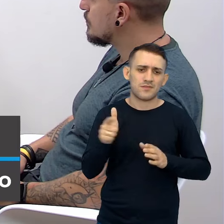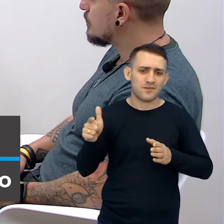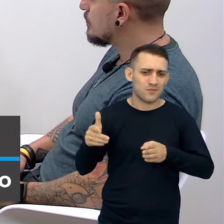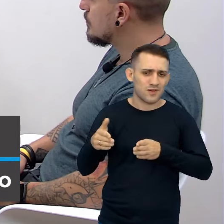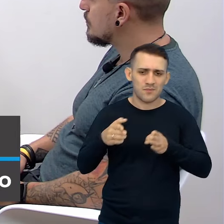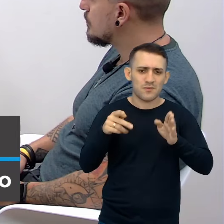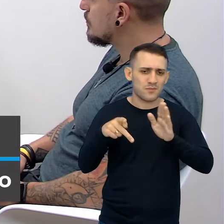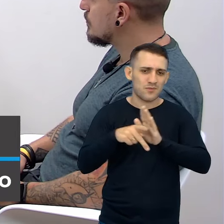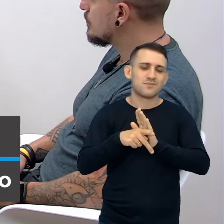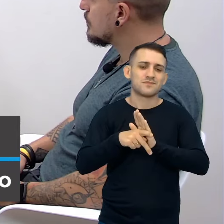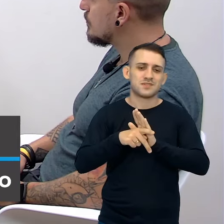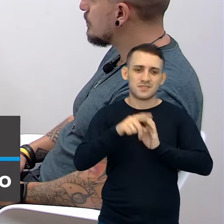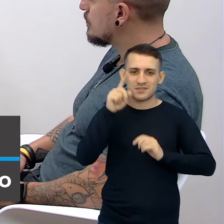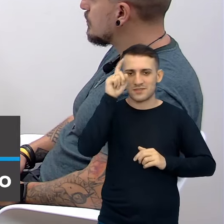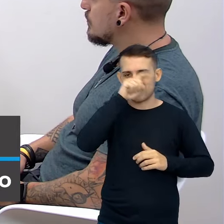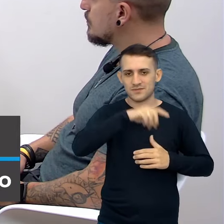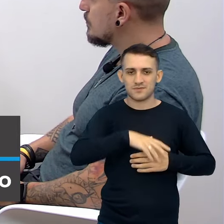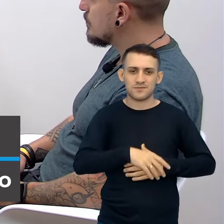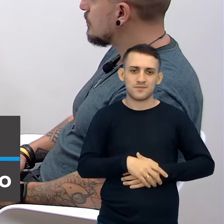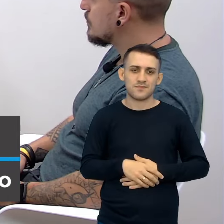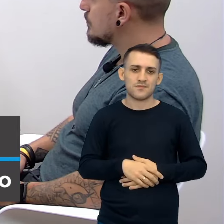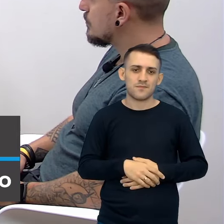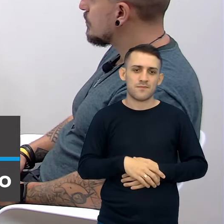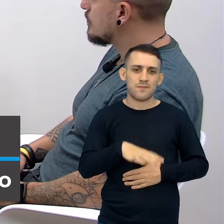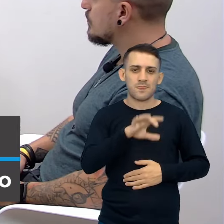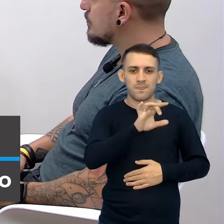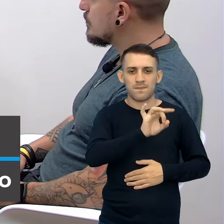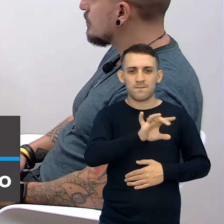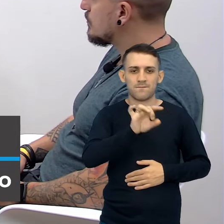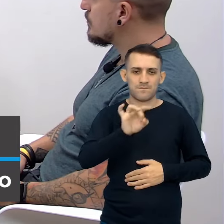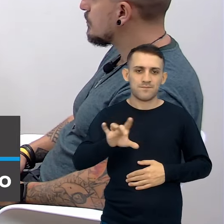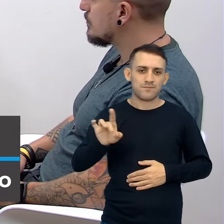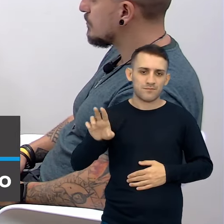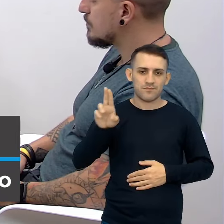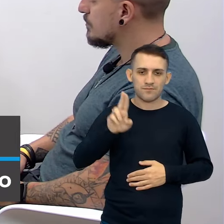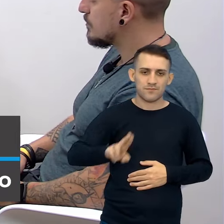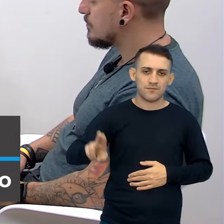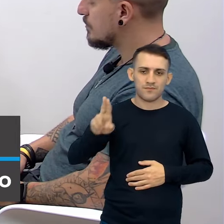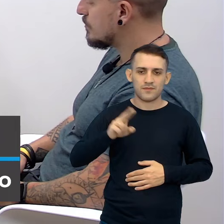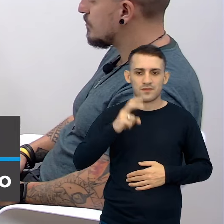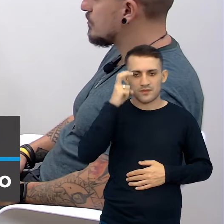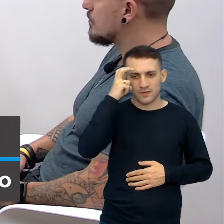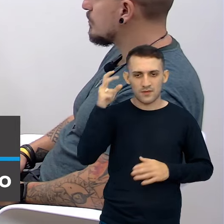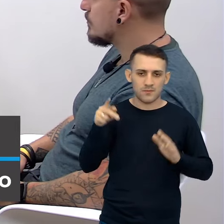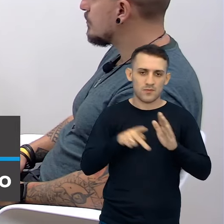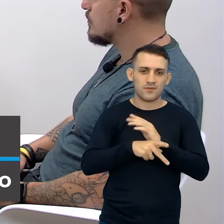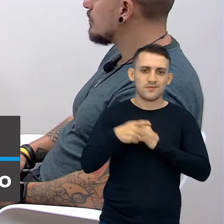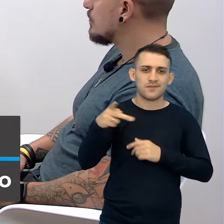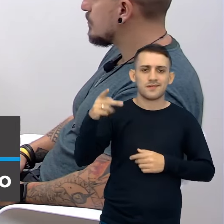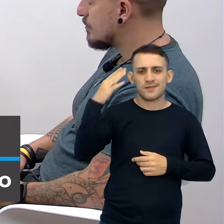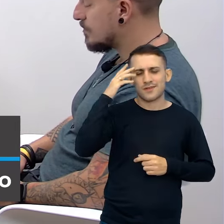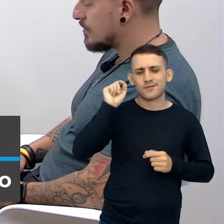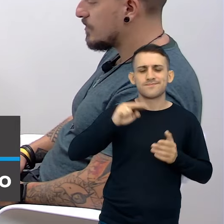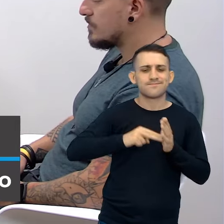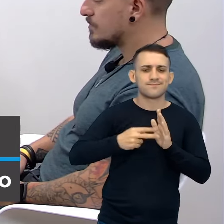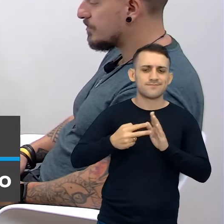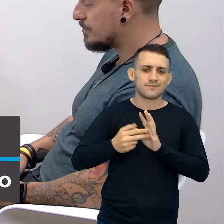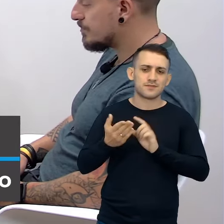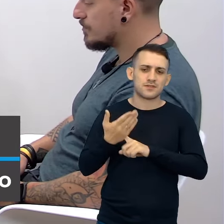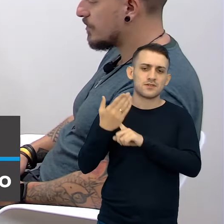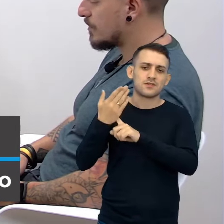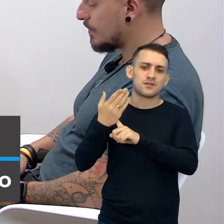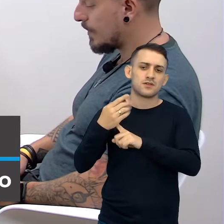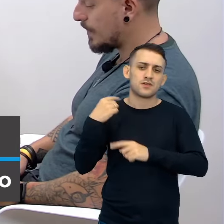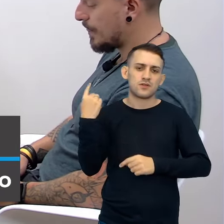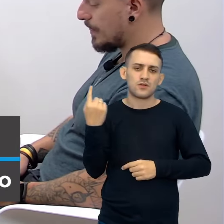para o professor, fica muito complicado. Né? Cada um ia usar da sua expertise dentro do que ele entendia o que era tecnologia. E aí a gente